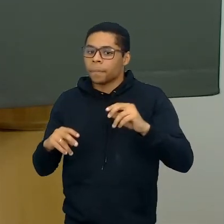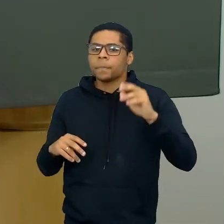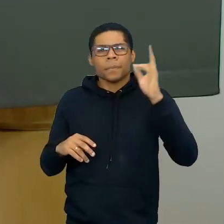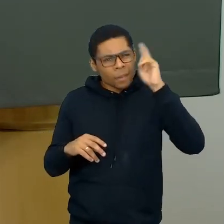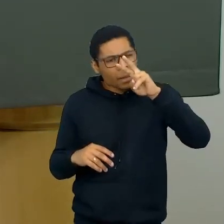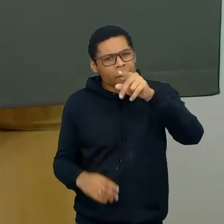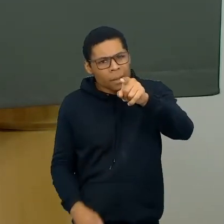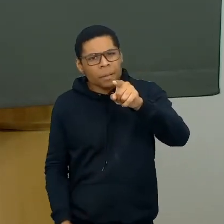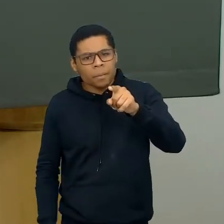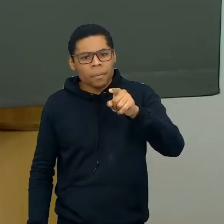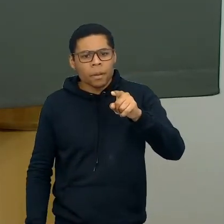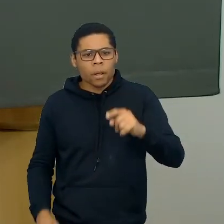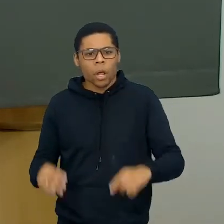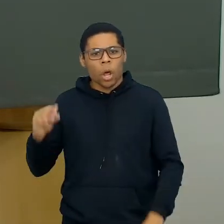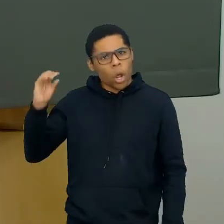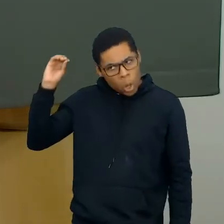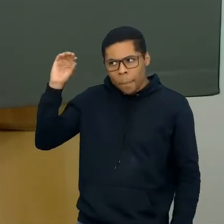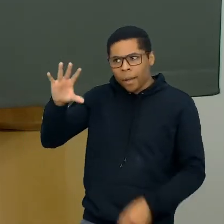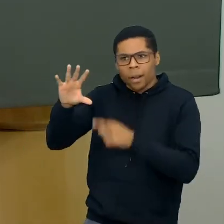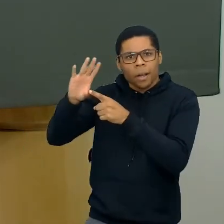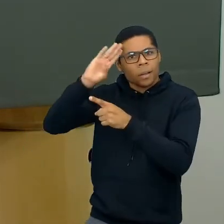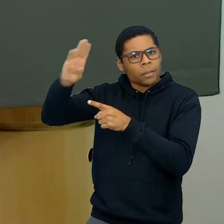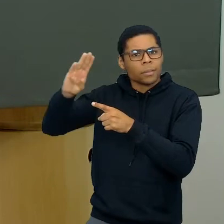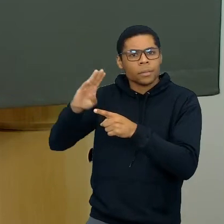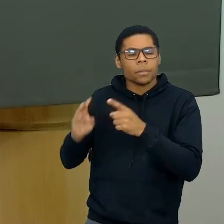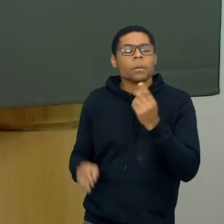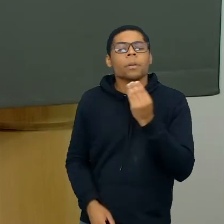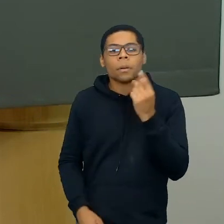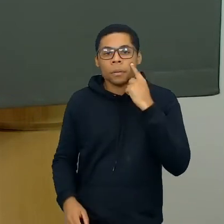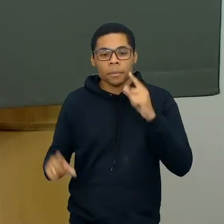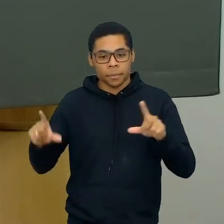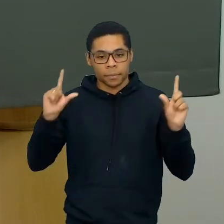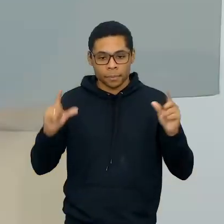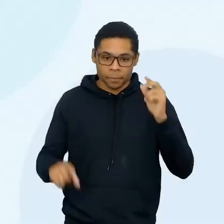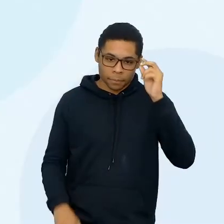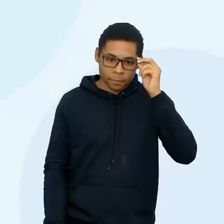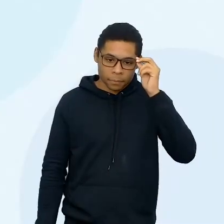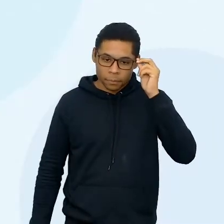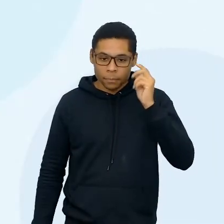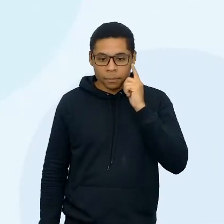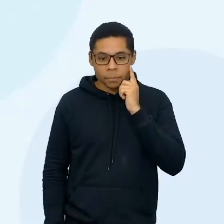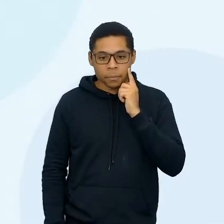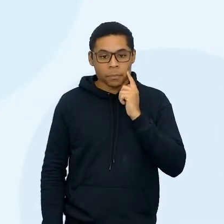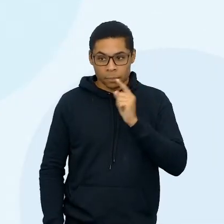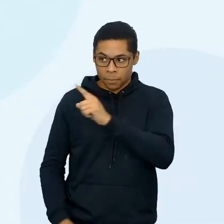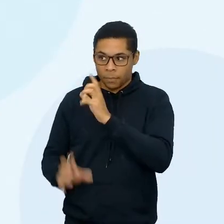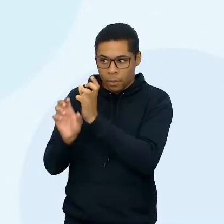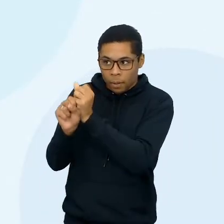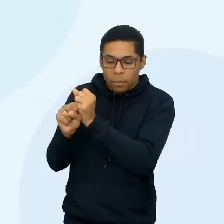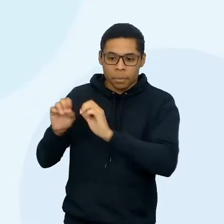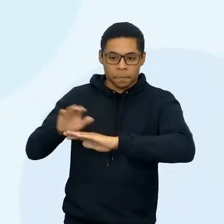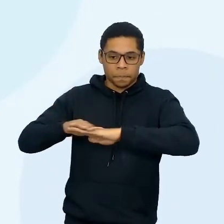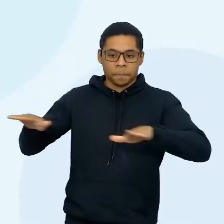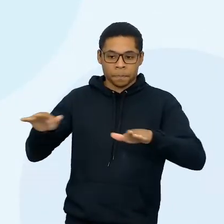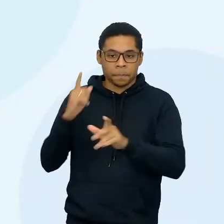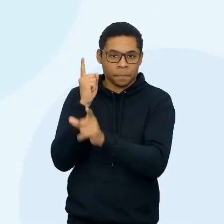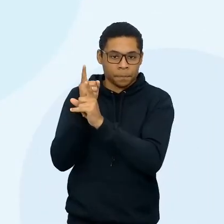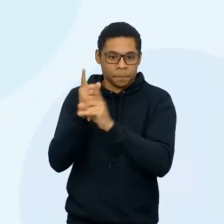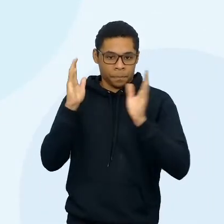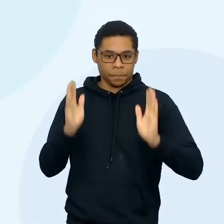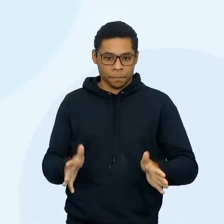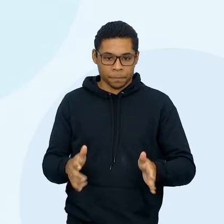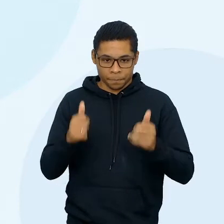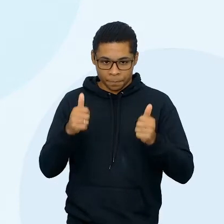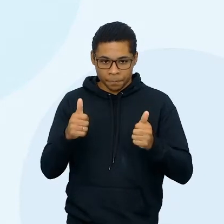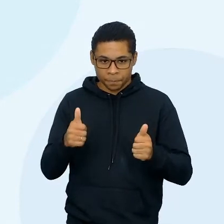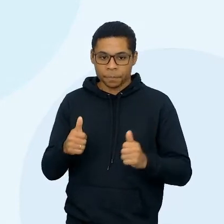Lembra? É a iluminação que está aqui no detalhe. Coloca na tela, por favor. Esse cálculo aqui já acabou. Essa escala da planta baixa eu estou deixando